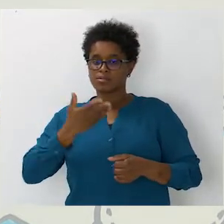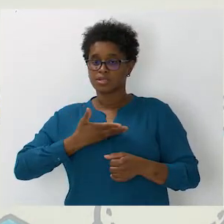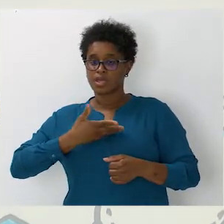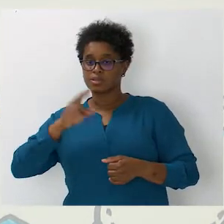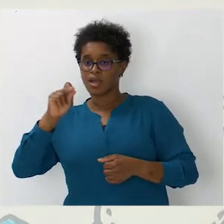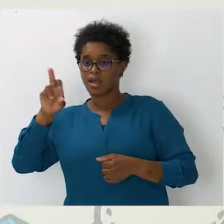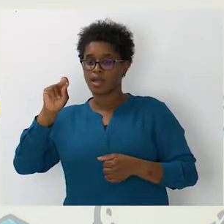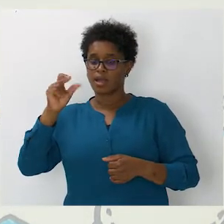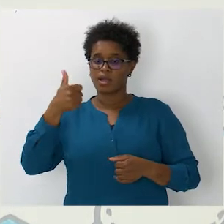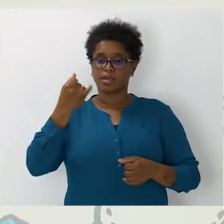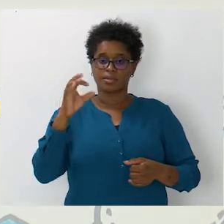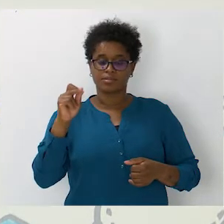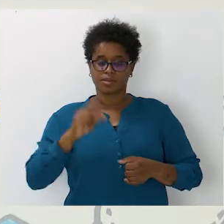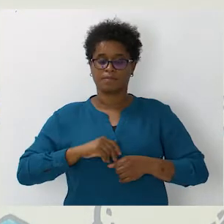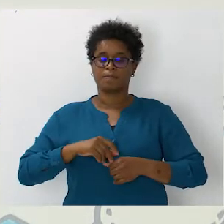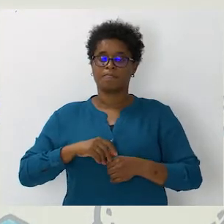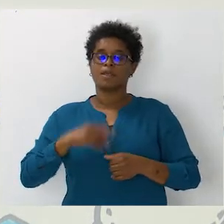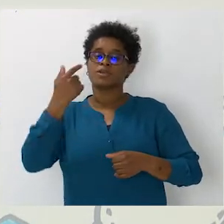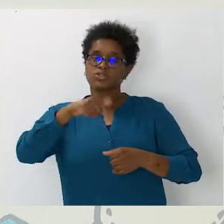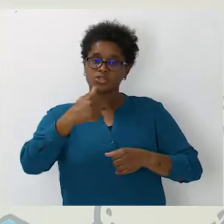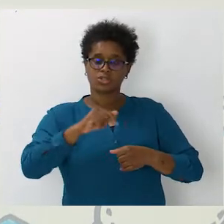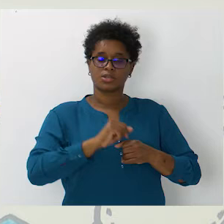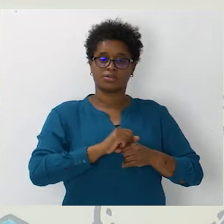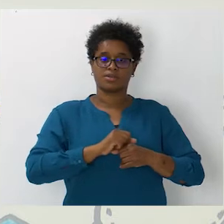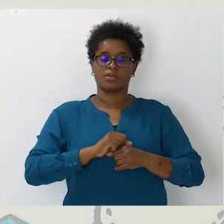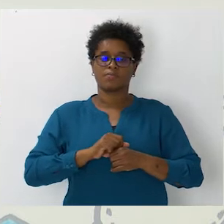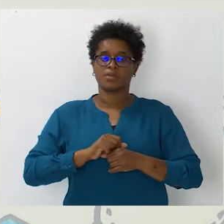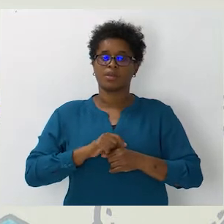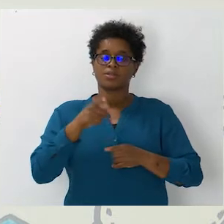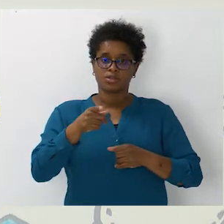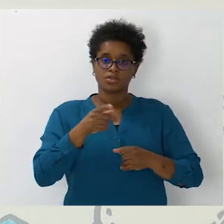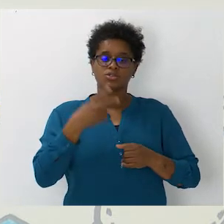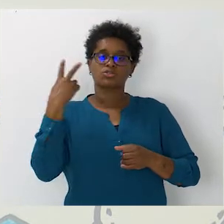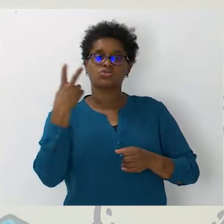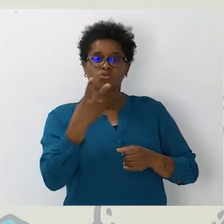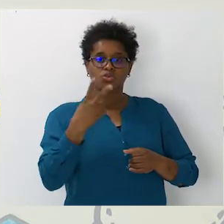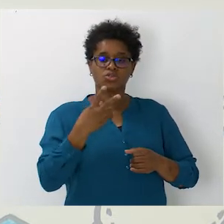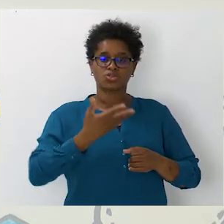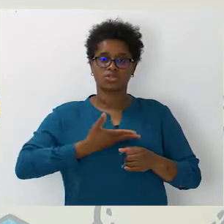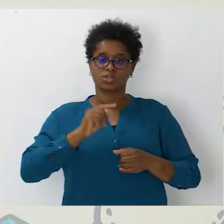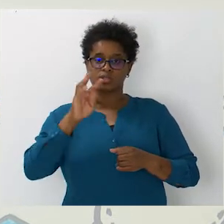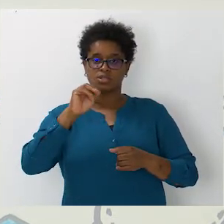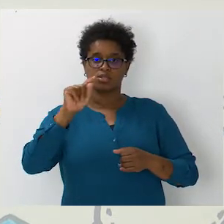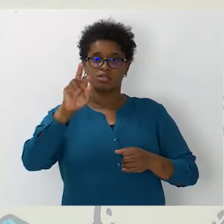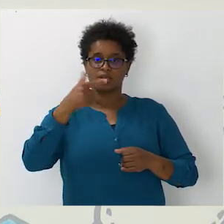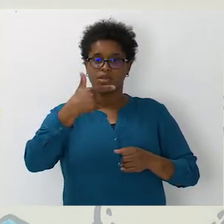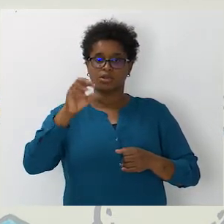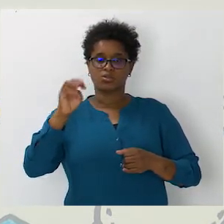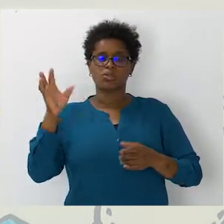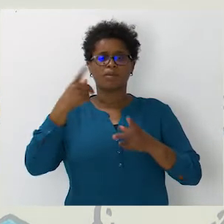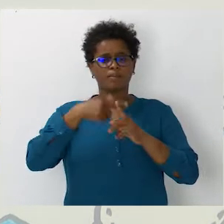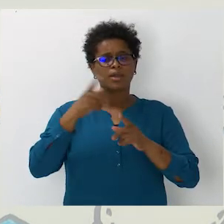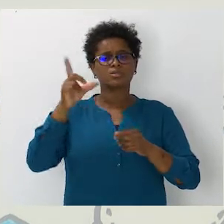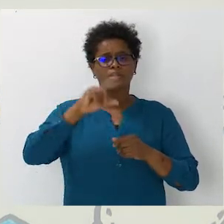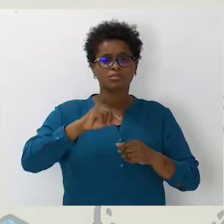Arábia. Portanto, a existência desses dois desertos ali, mais o